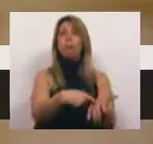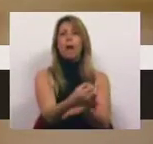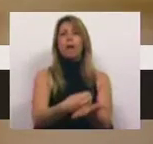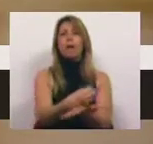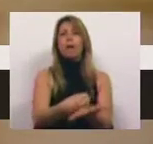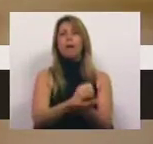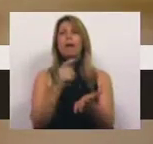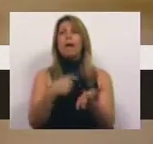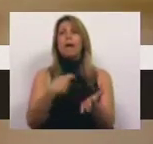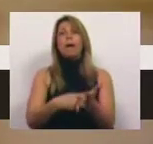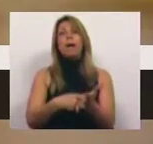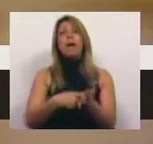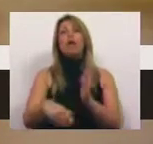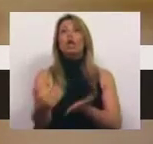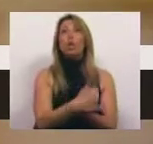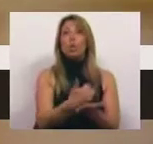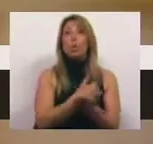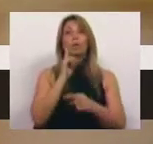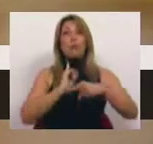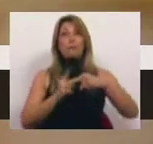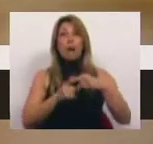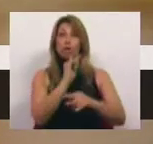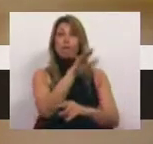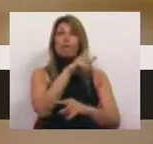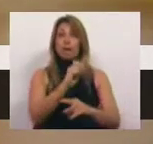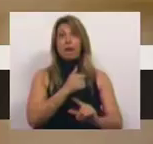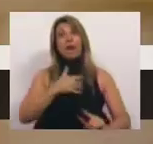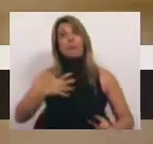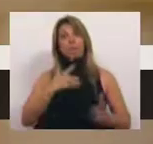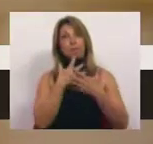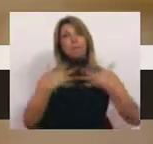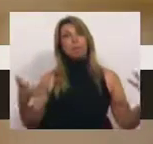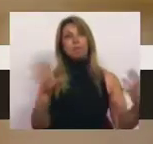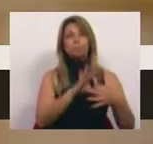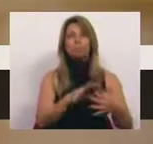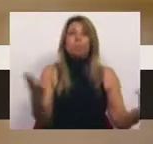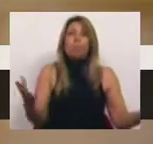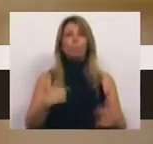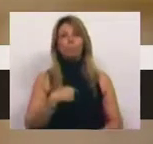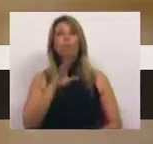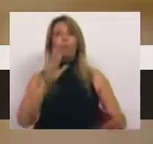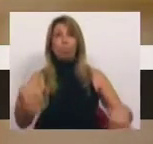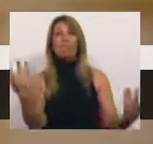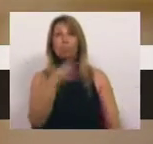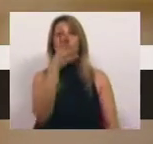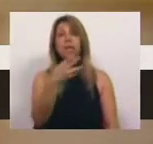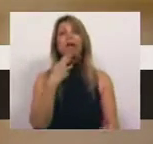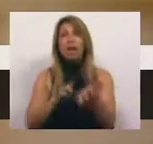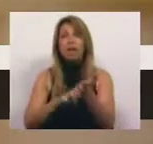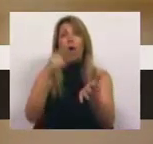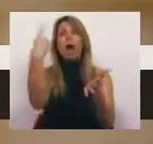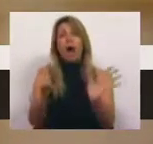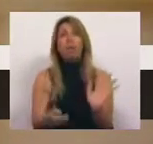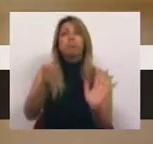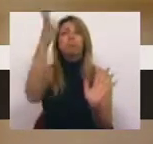da tributação de dividendos e mais-valias às grandes empresas. E, portanto, bem podemos dizer que temos razões de sobra para